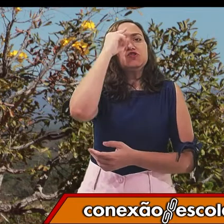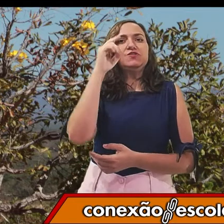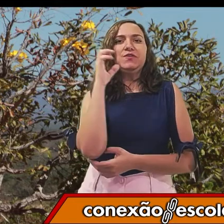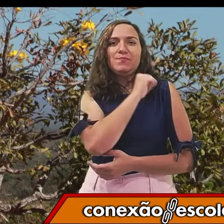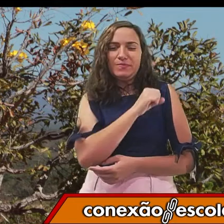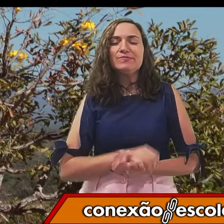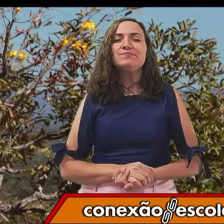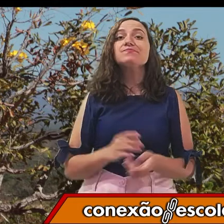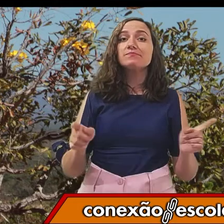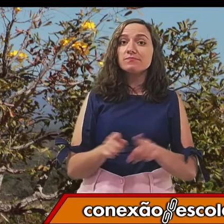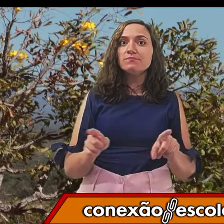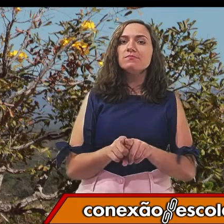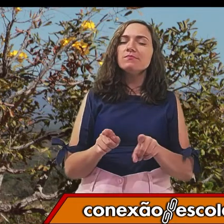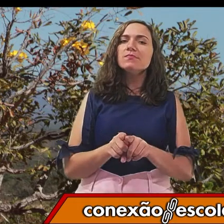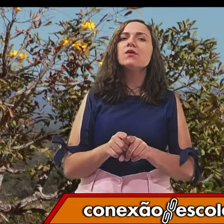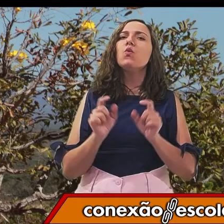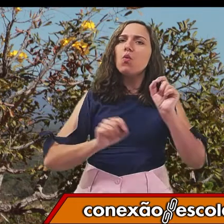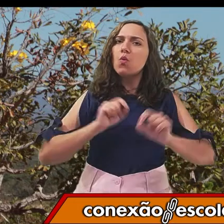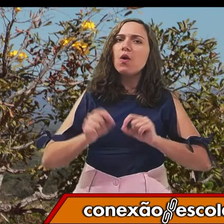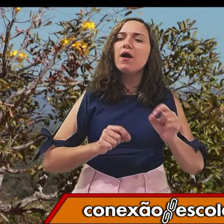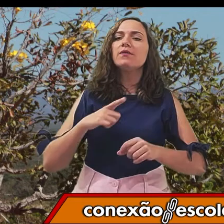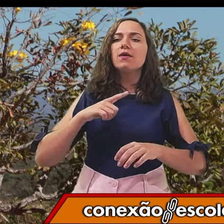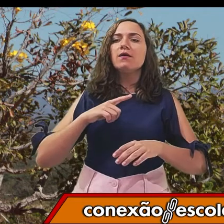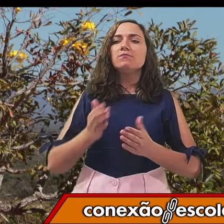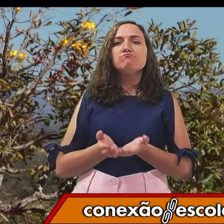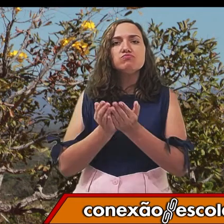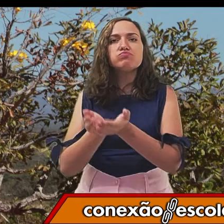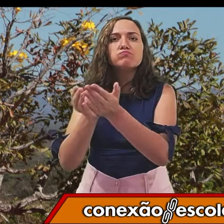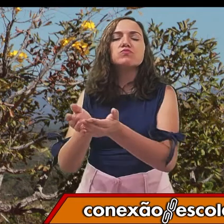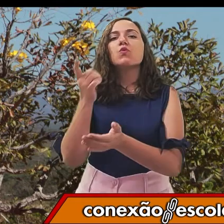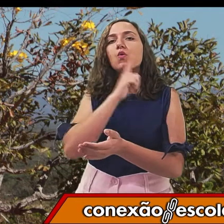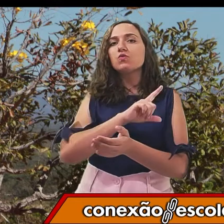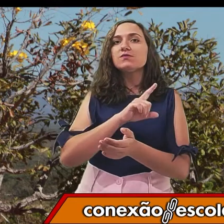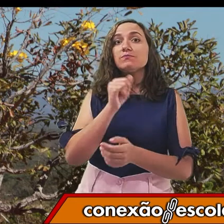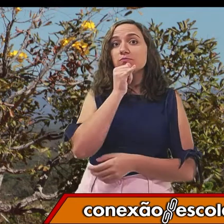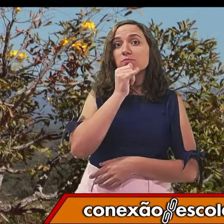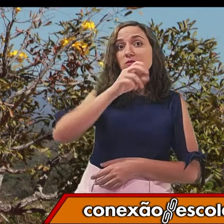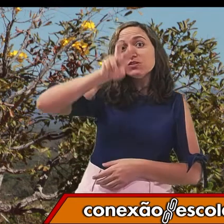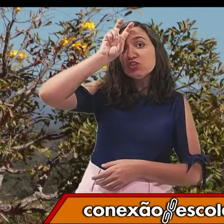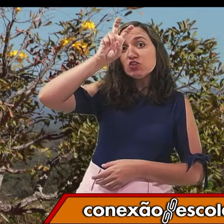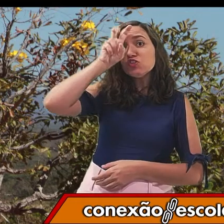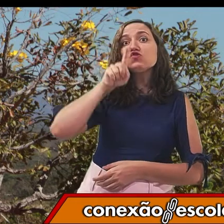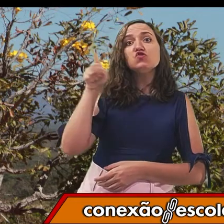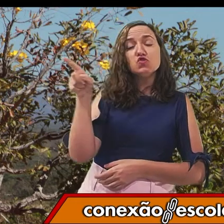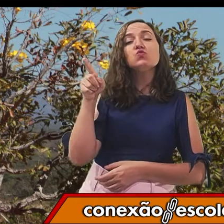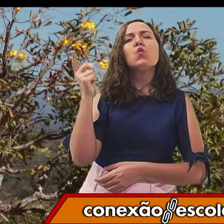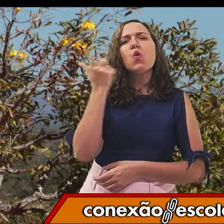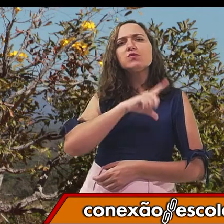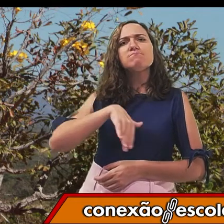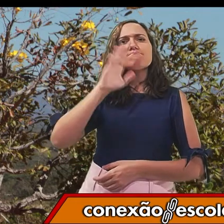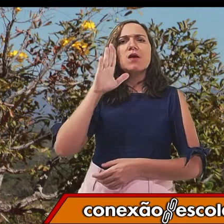canais encurtou em muitos as viagens oceânicas. O Canal de Suez, no Egito, por exemplo, tornou bem